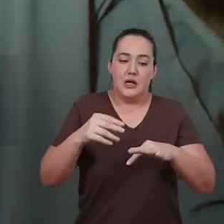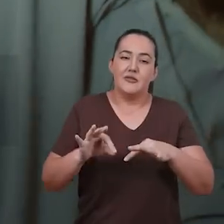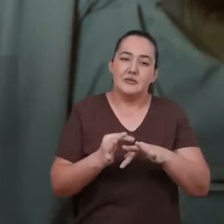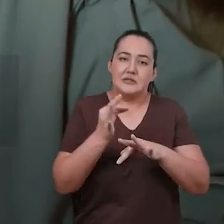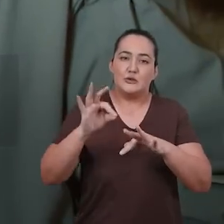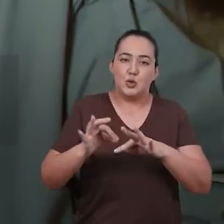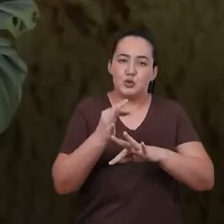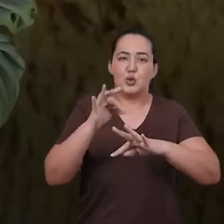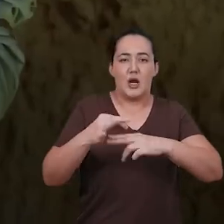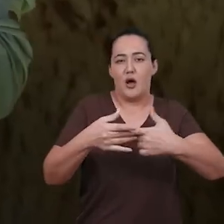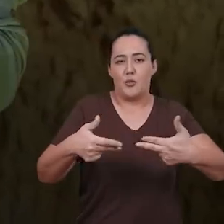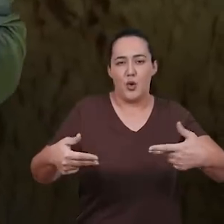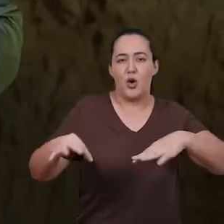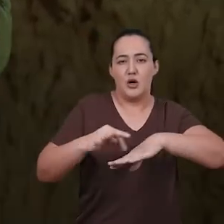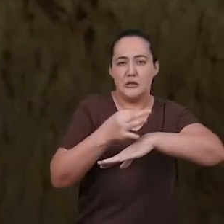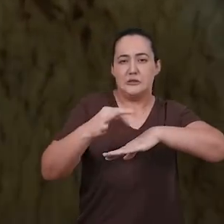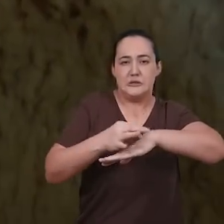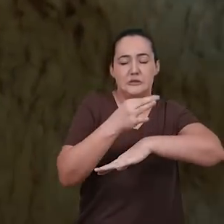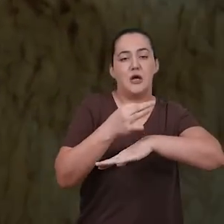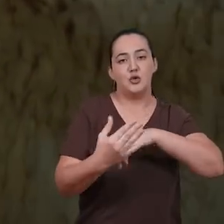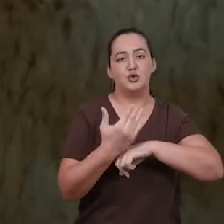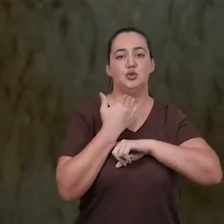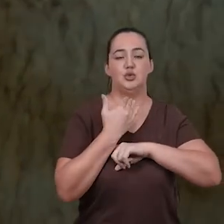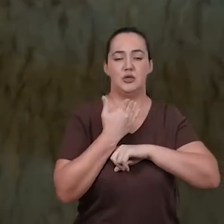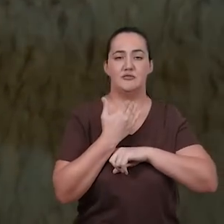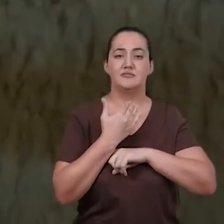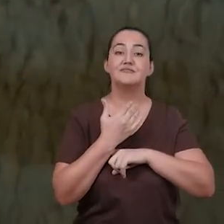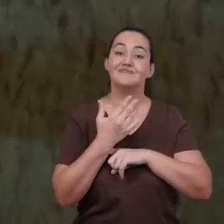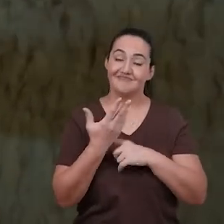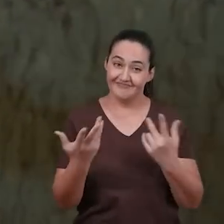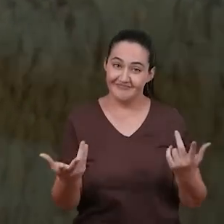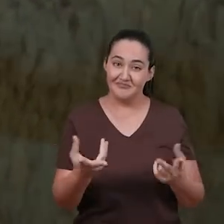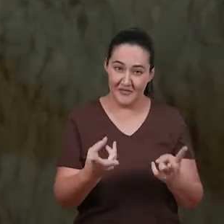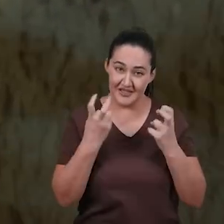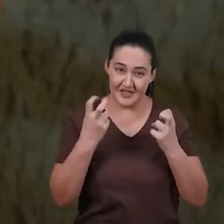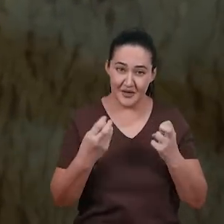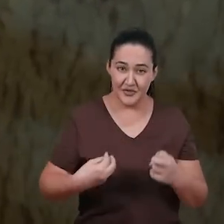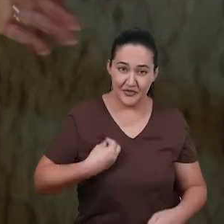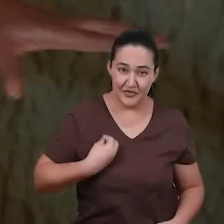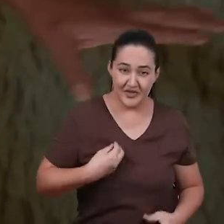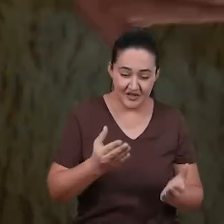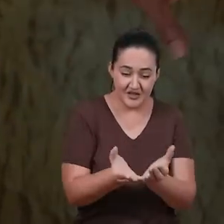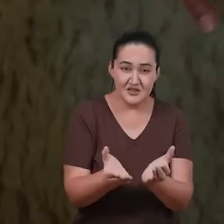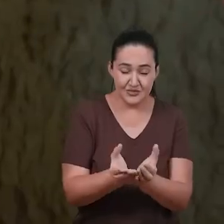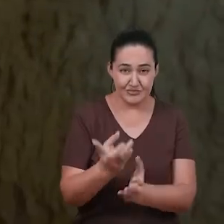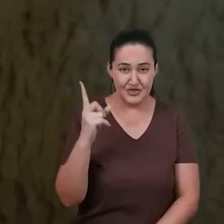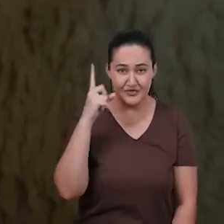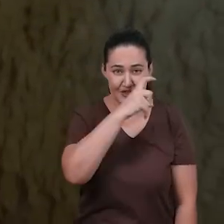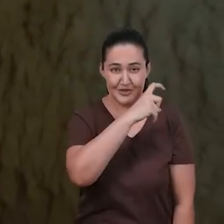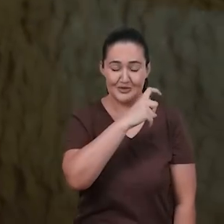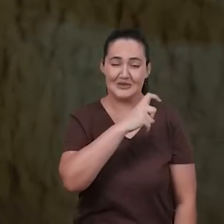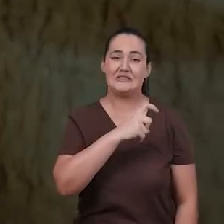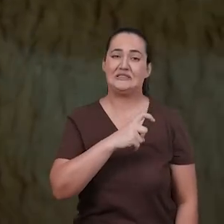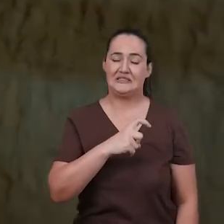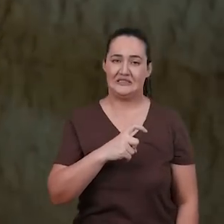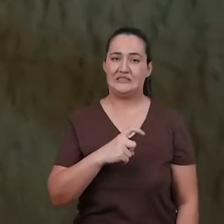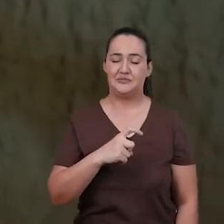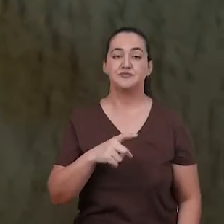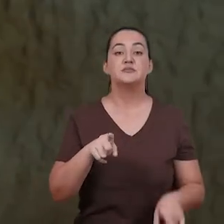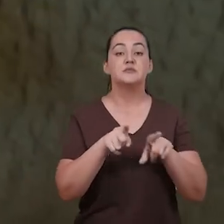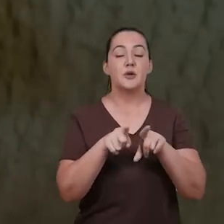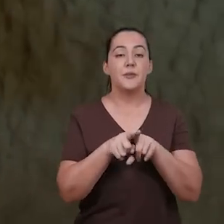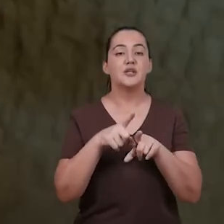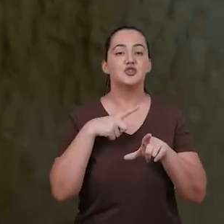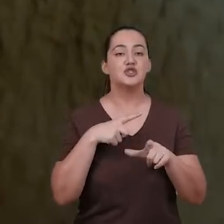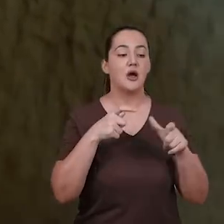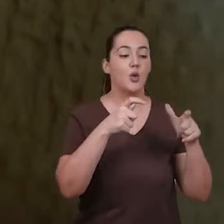sutura ou coisa parecida. Ou seja, não era uma vida fácil aquela que os cristãos tinham nesse lugar. E você tem muitos ambientes